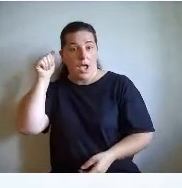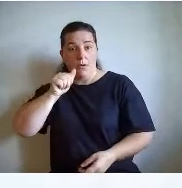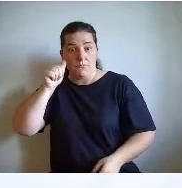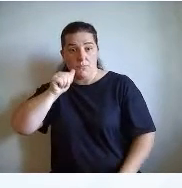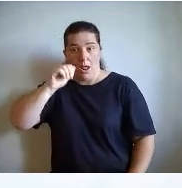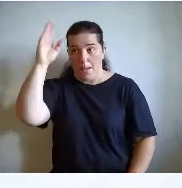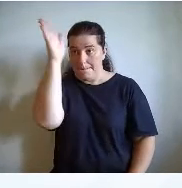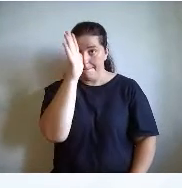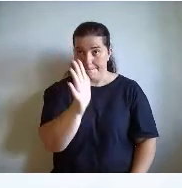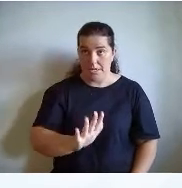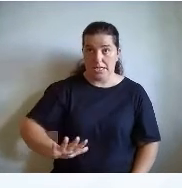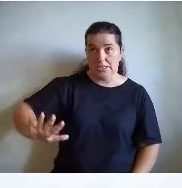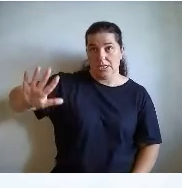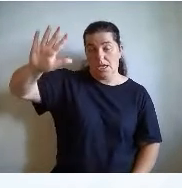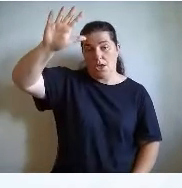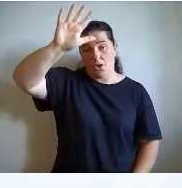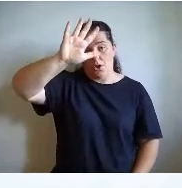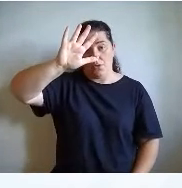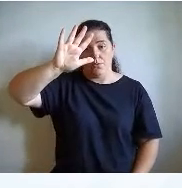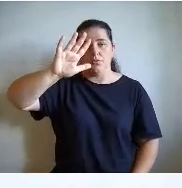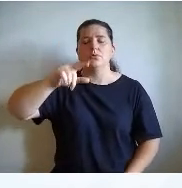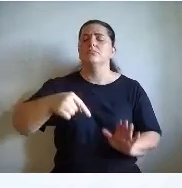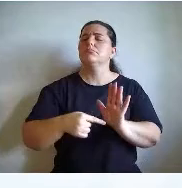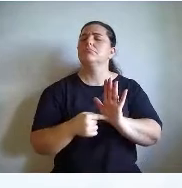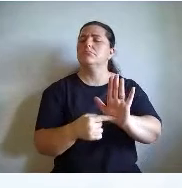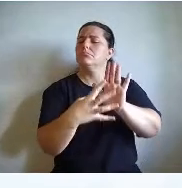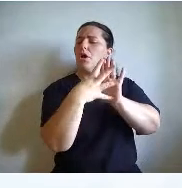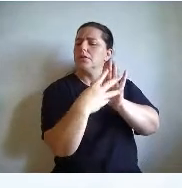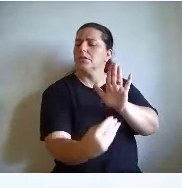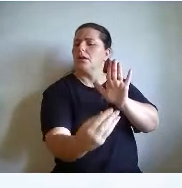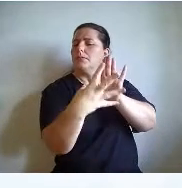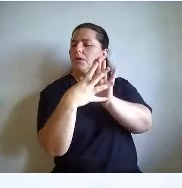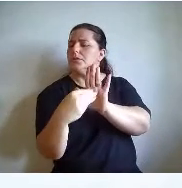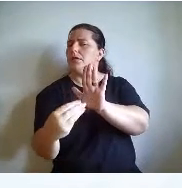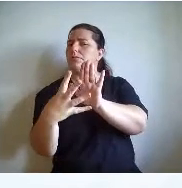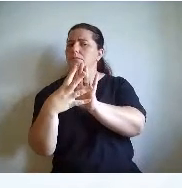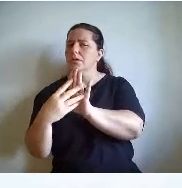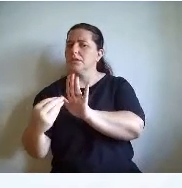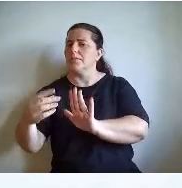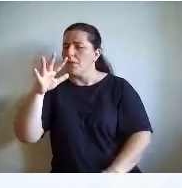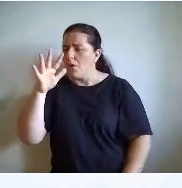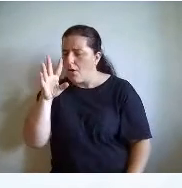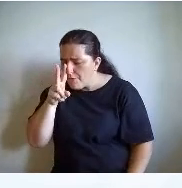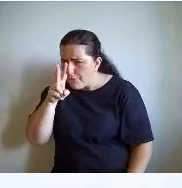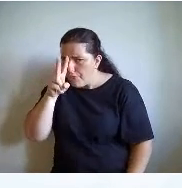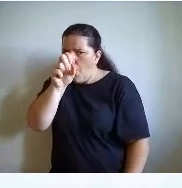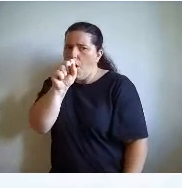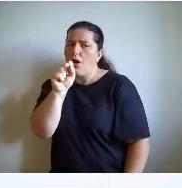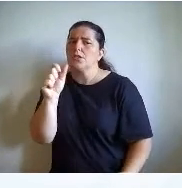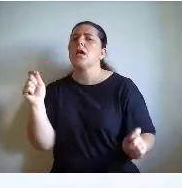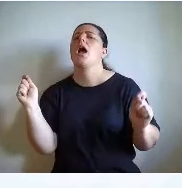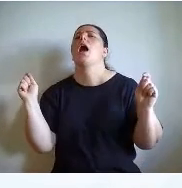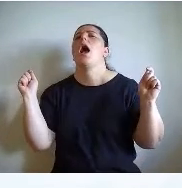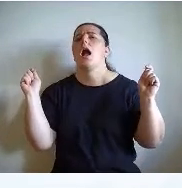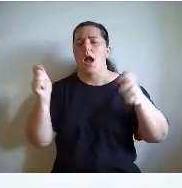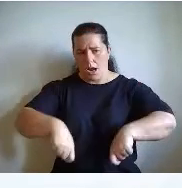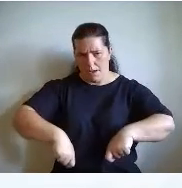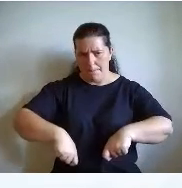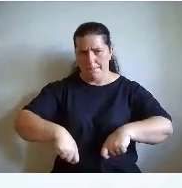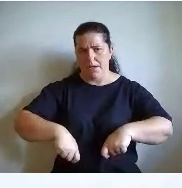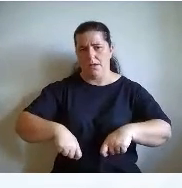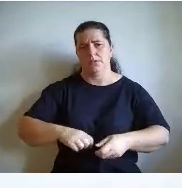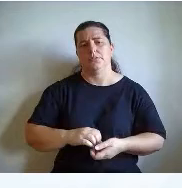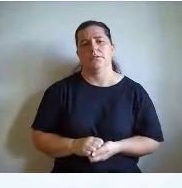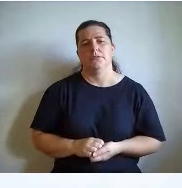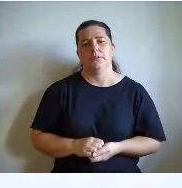brasileiras estão dando exemplos muito fortes e muito claros dessa capacidade. Então,